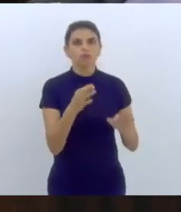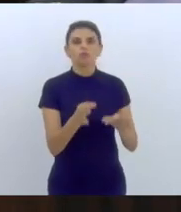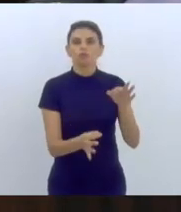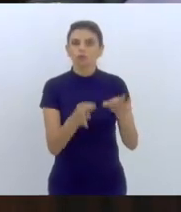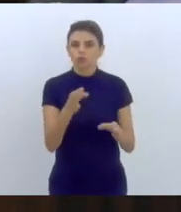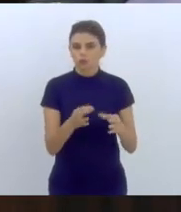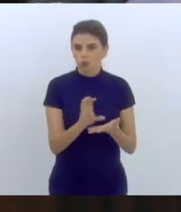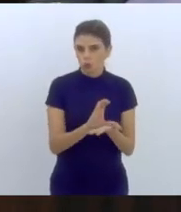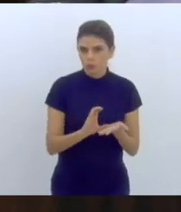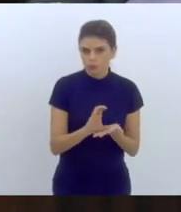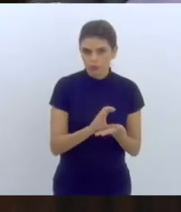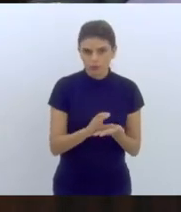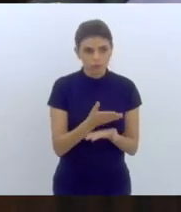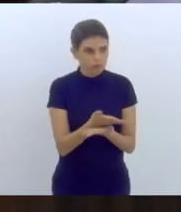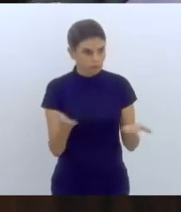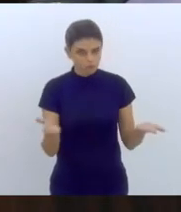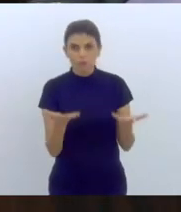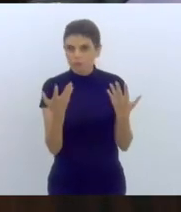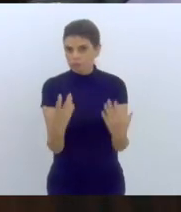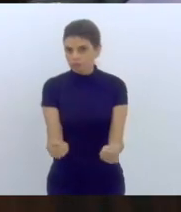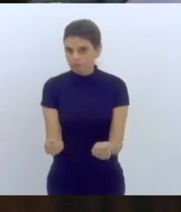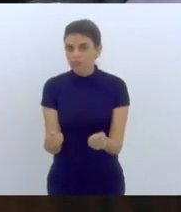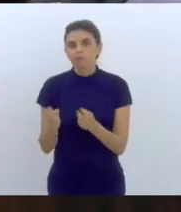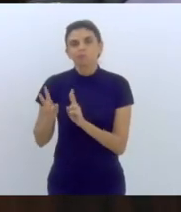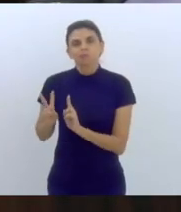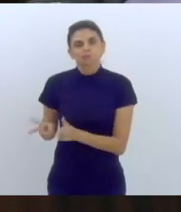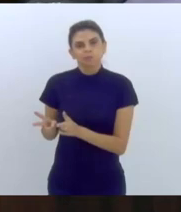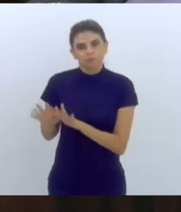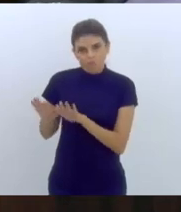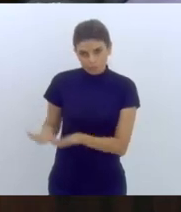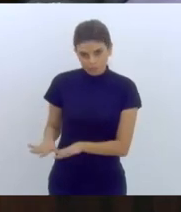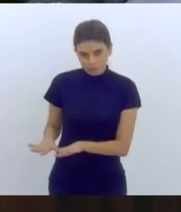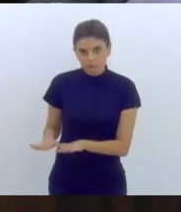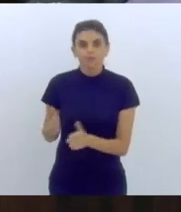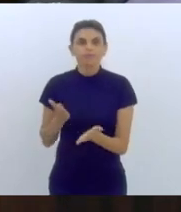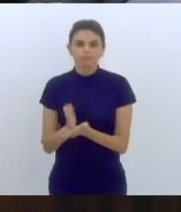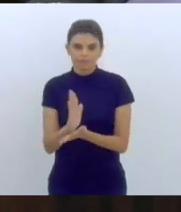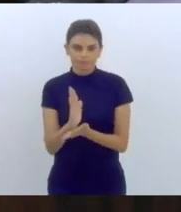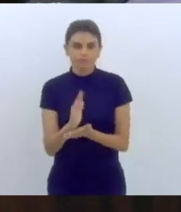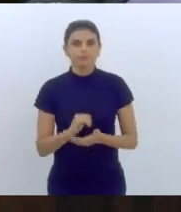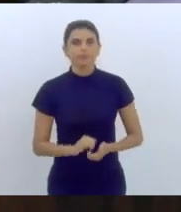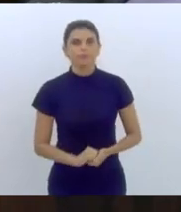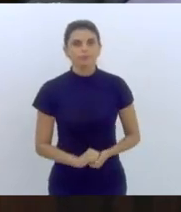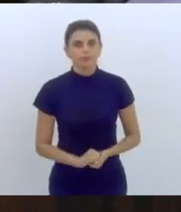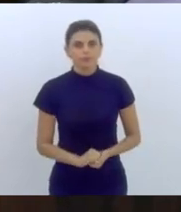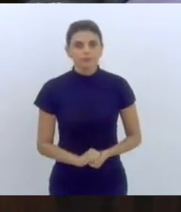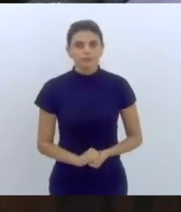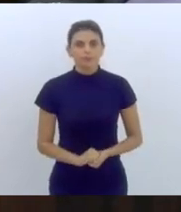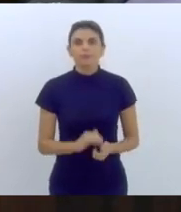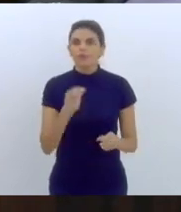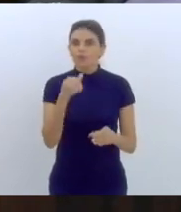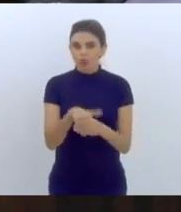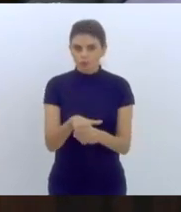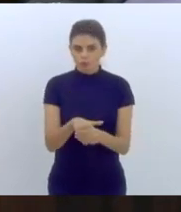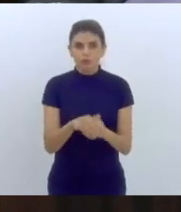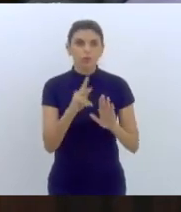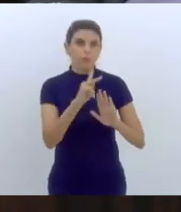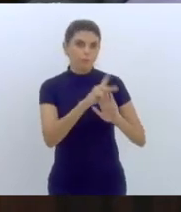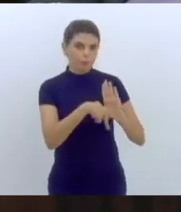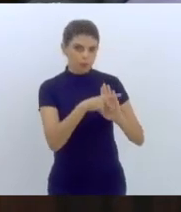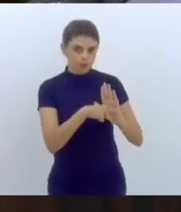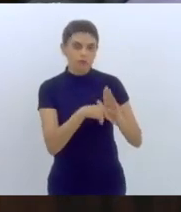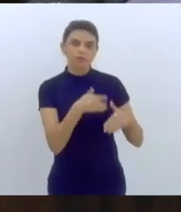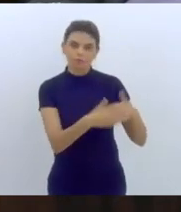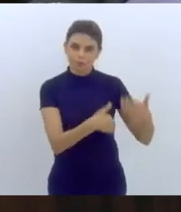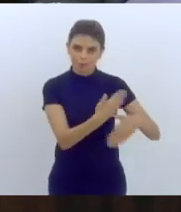Justiça. Os senhores que aprovam, permaneçam como estão. Aprovado. Em votação, o projeto assim